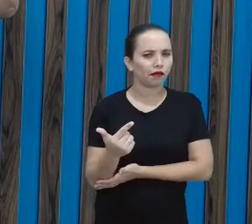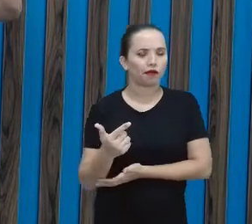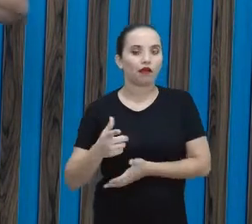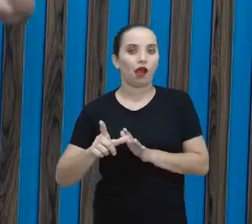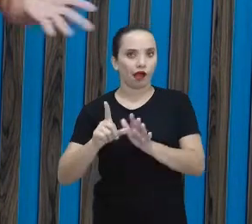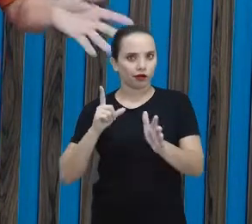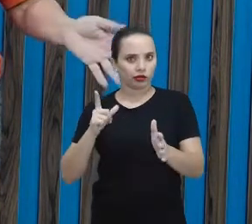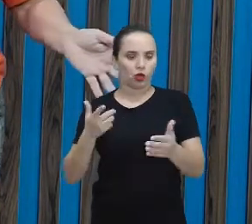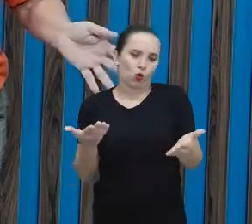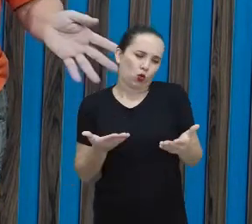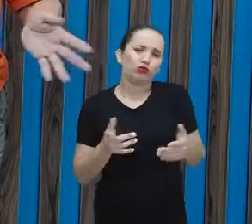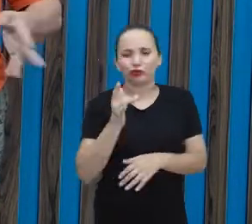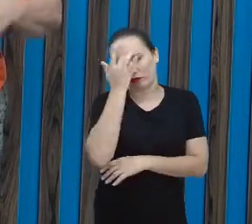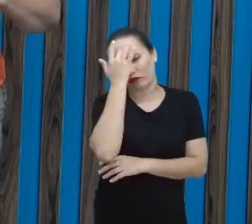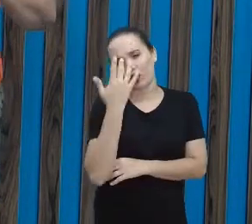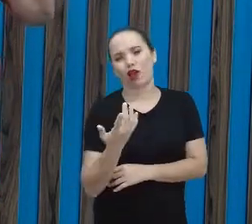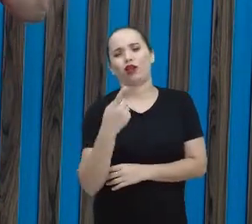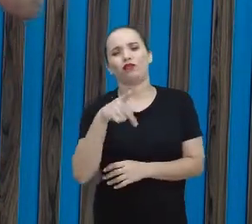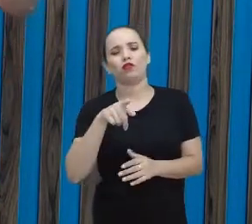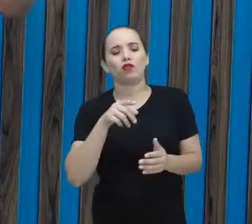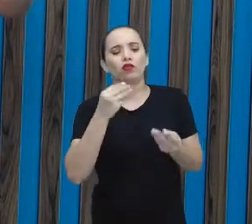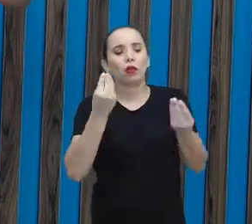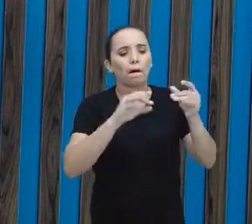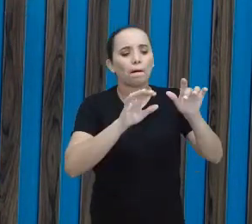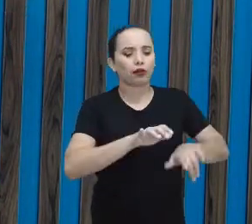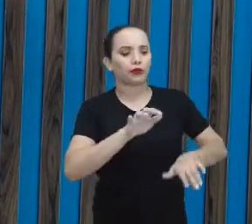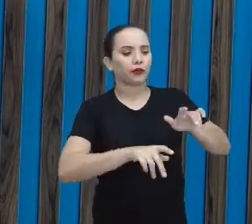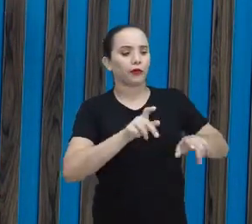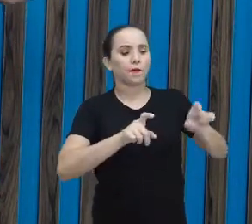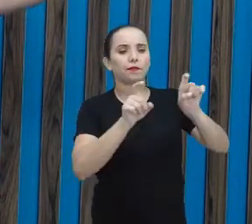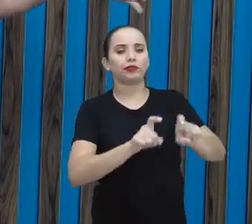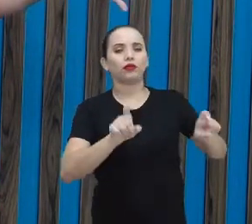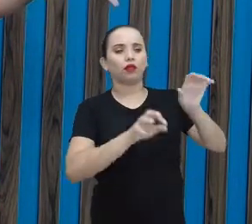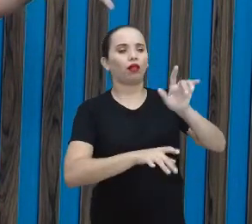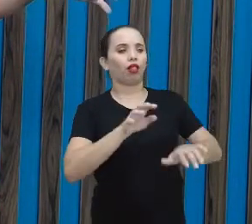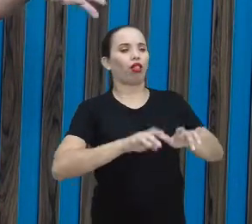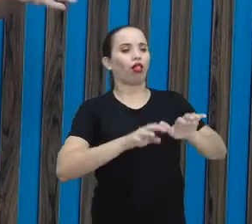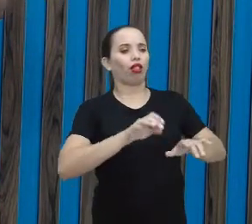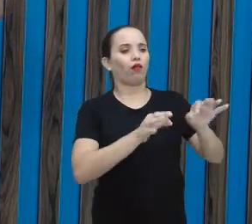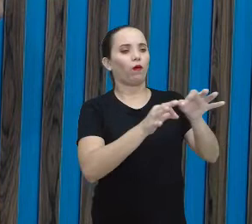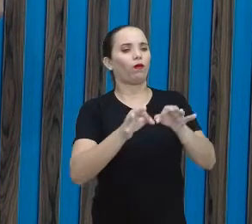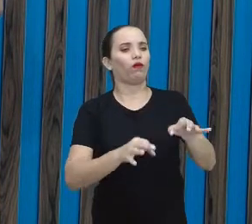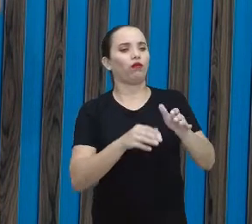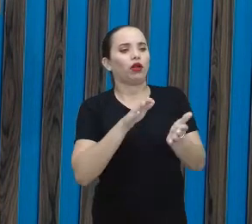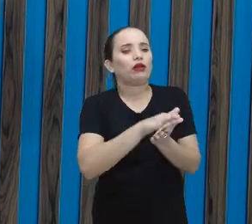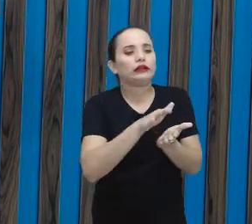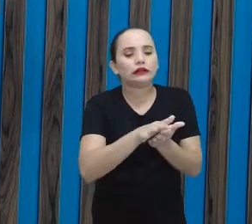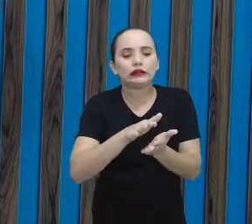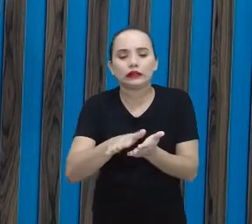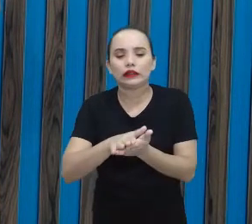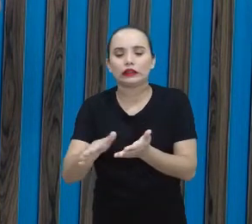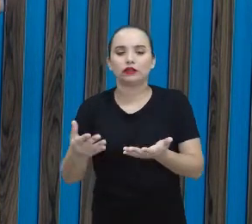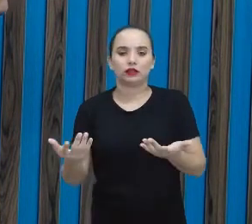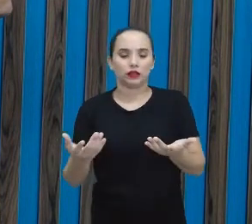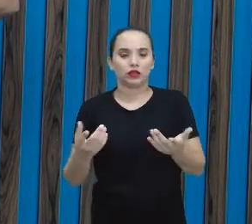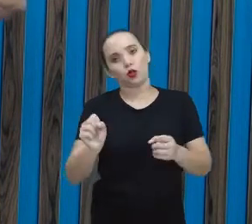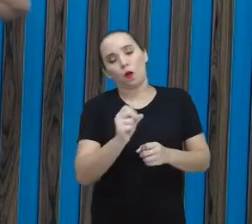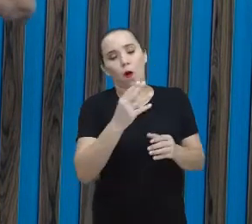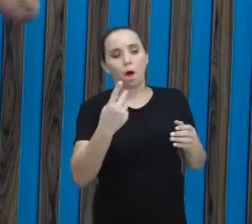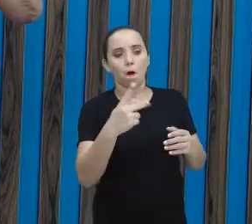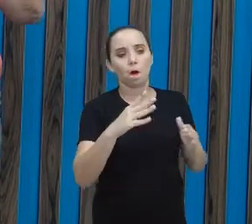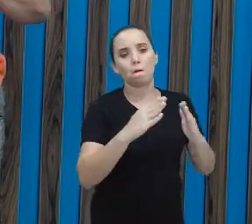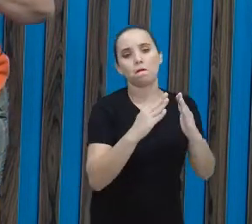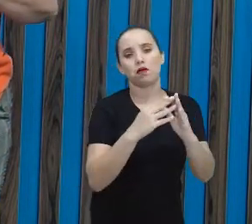você imprime em casa, né, numa gráfica perto da sua casa. Então, antigamente não era assim. Se você